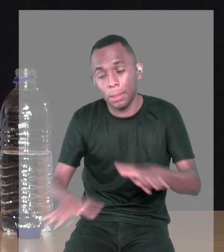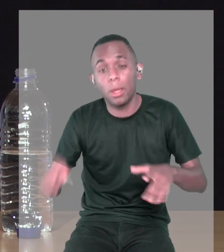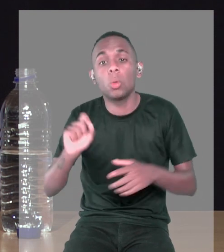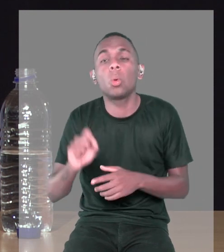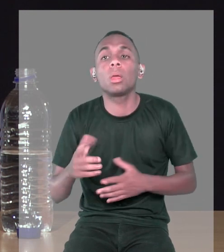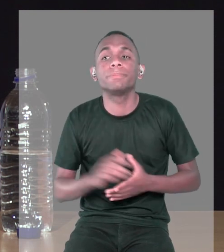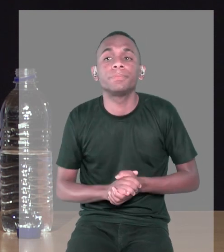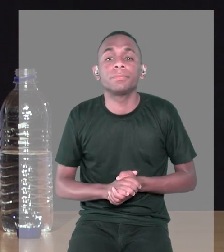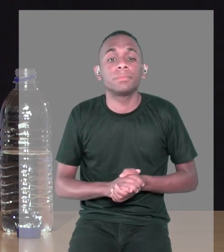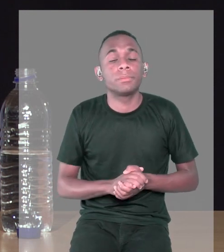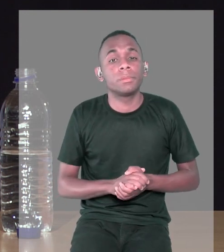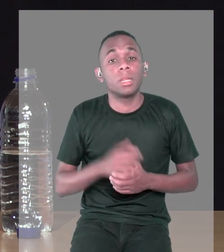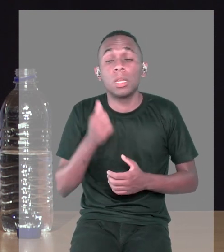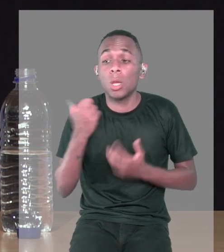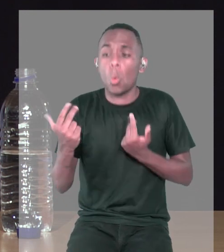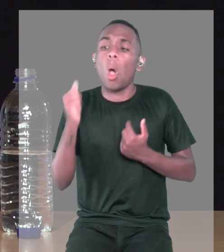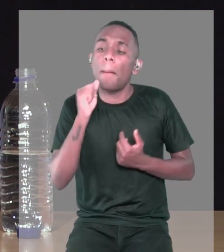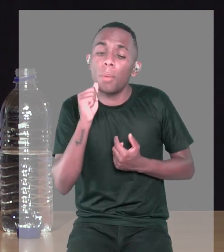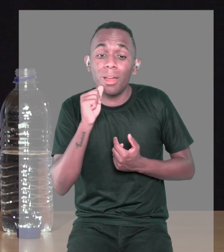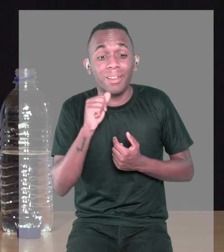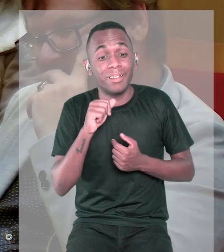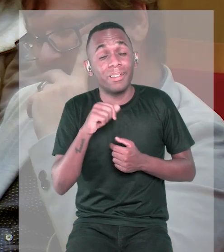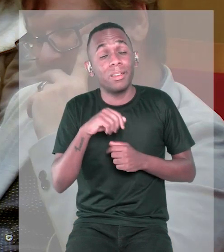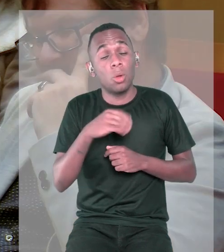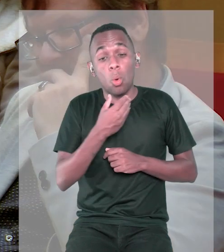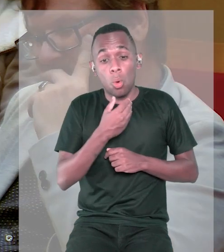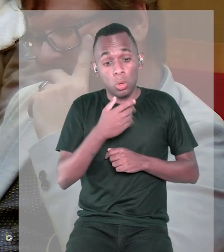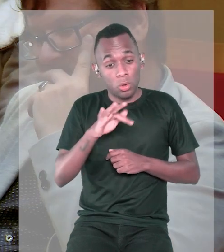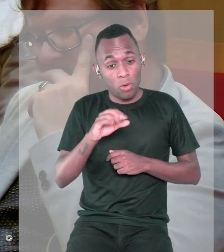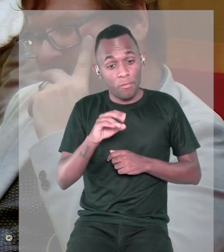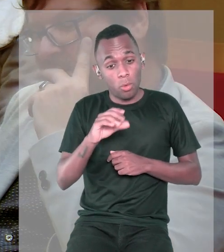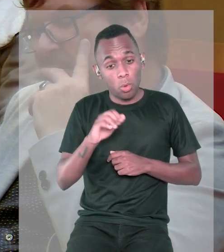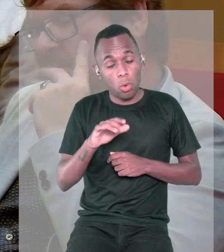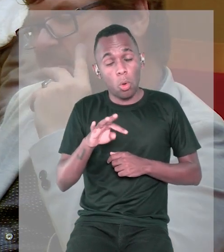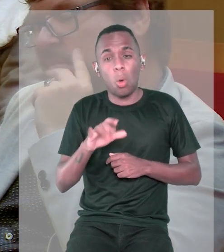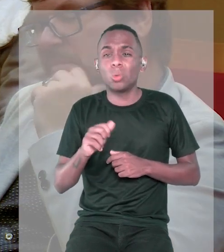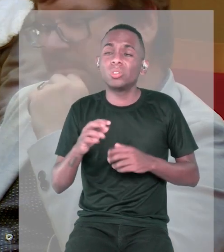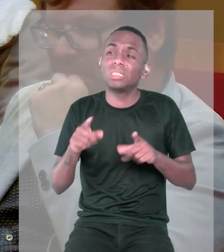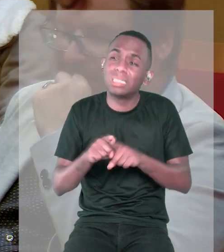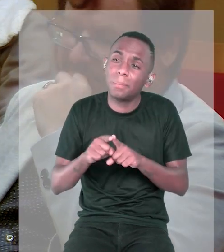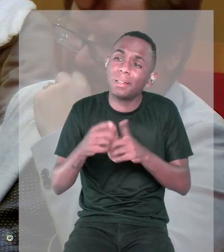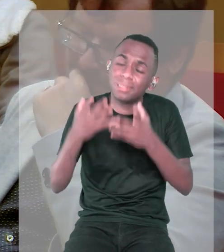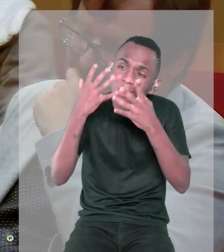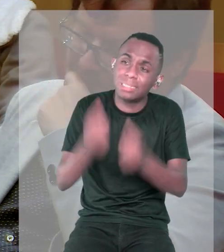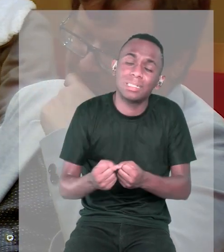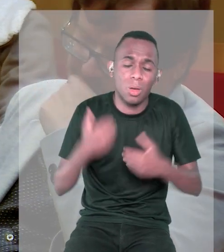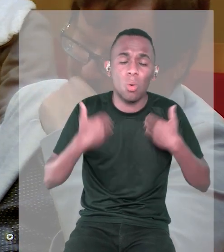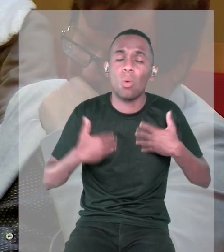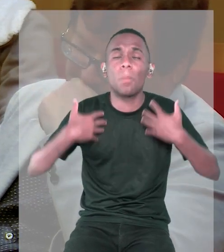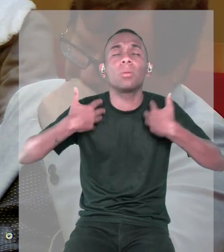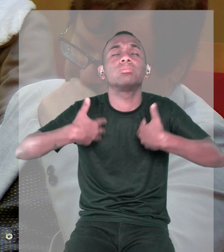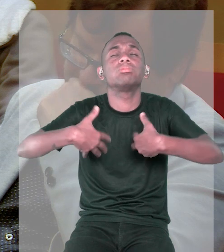pandemia, apenas que, do mesmo modo que Doreen, Michel Foucault talvez resistisse a deixar seu corpo